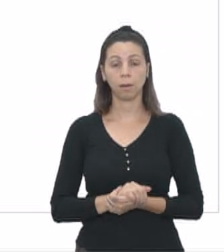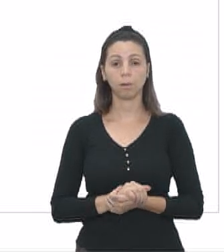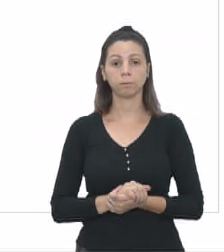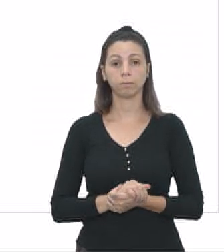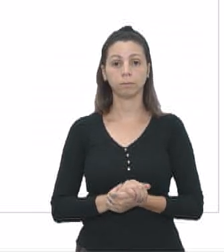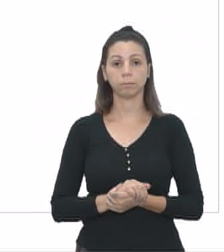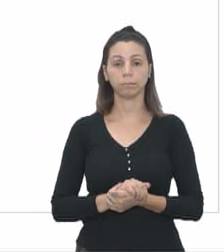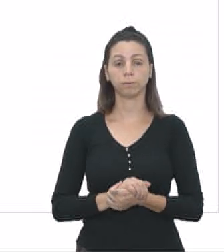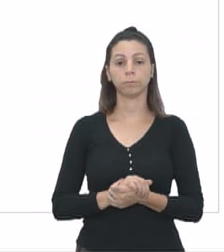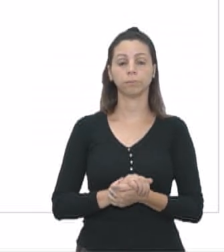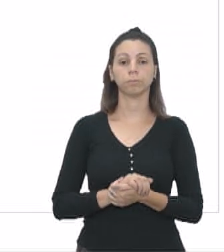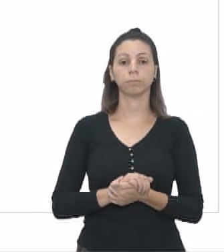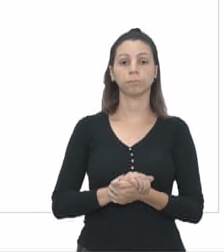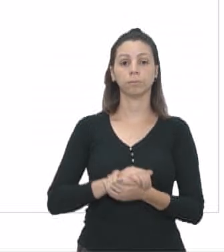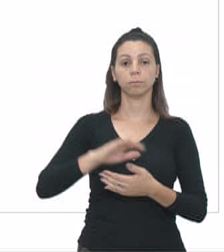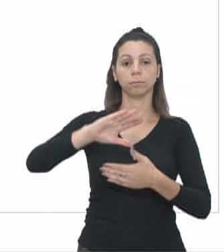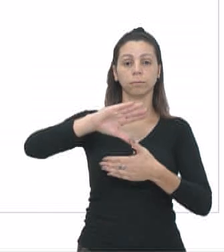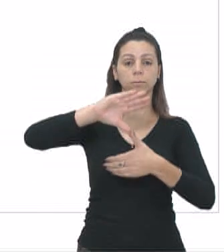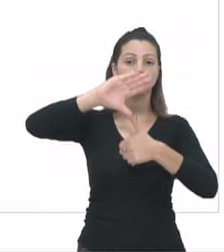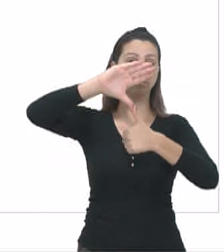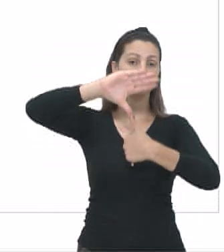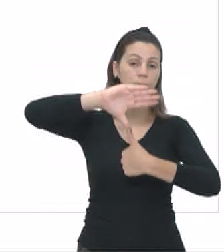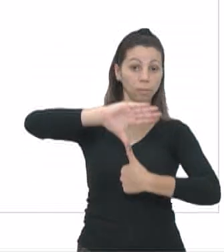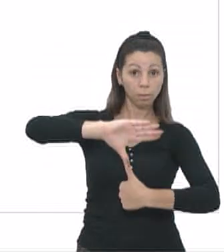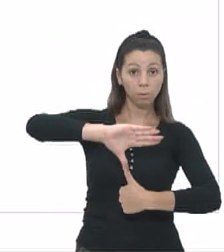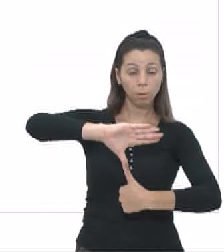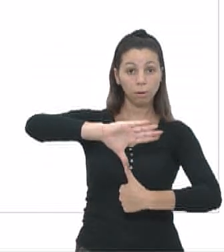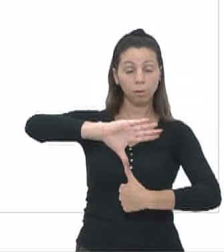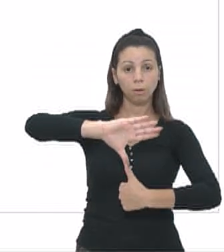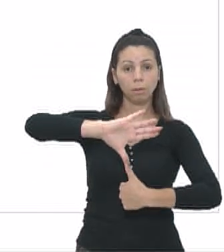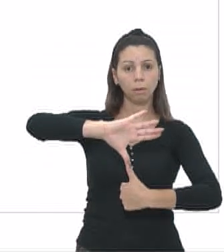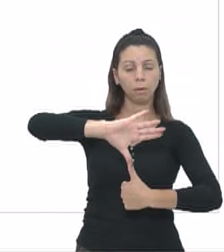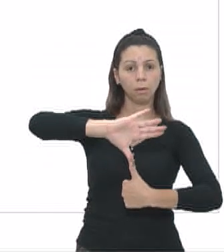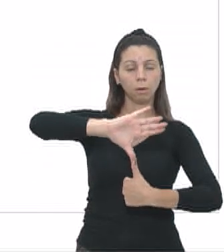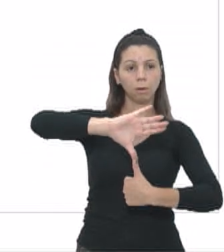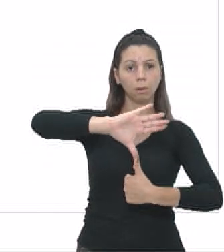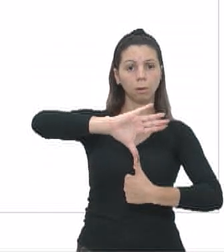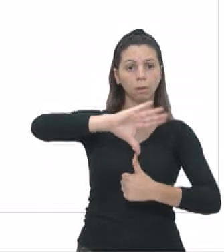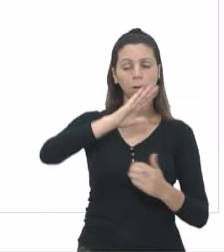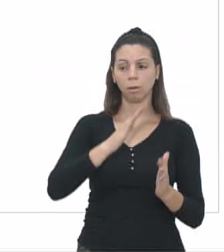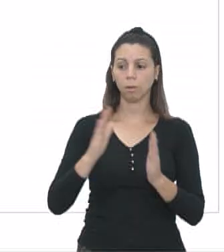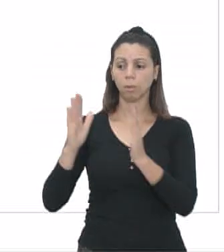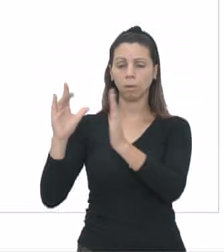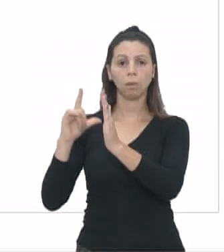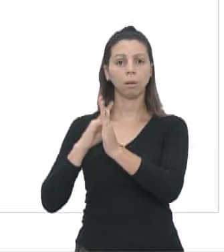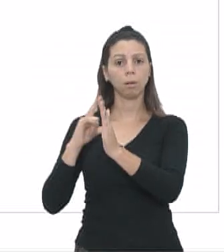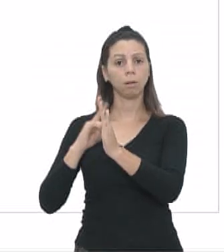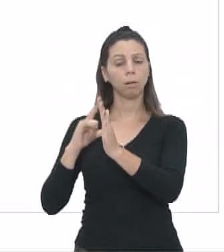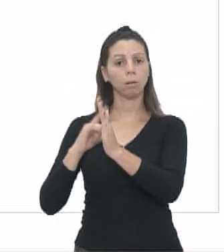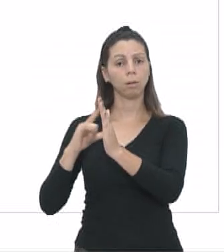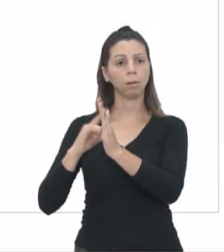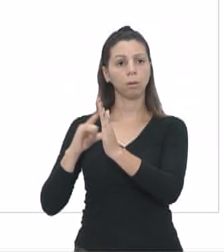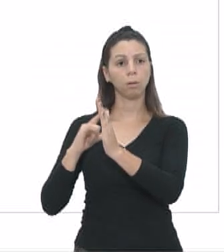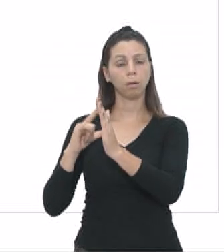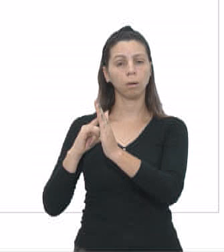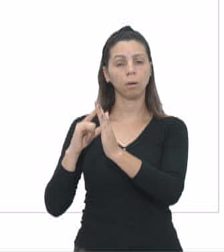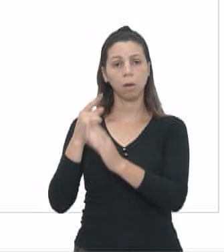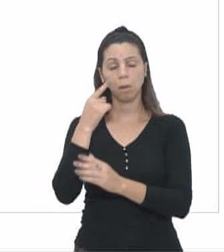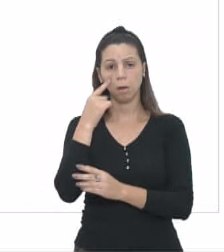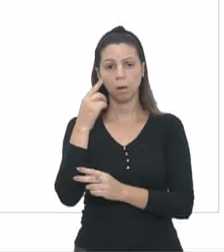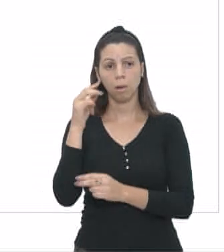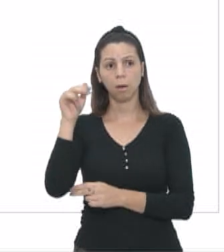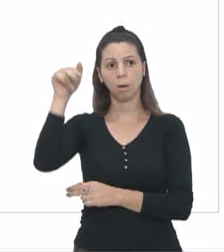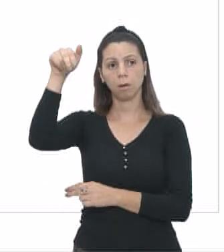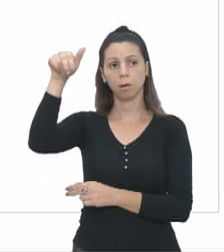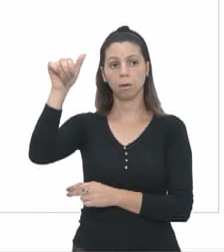Sul. Você tem ali os países da América do Sul e você ao lado vai ver uma grande rosa dos ventos. Só que se você procurar com bastante